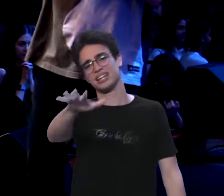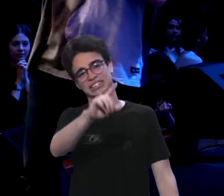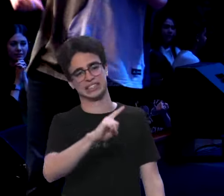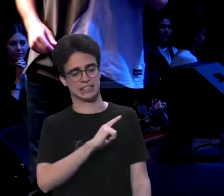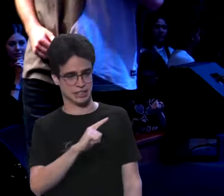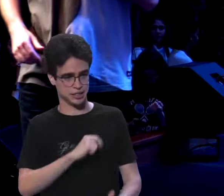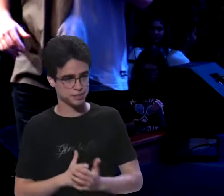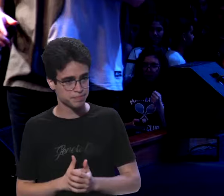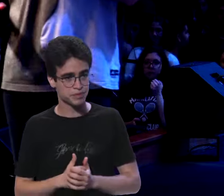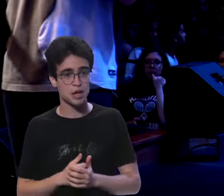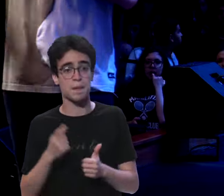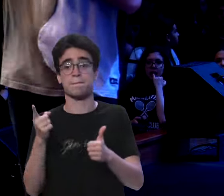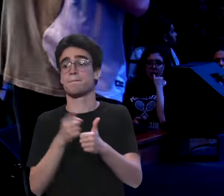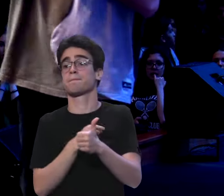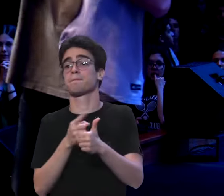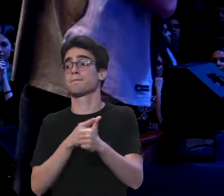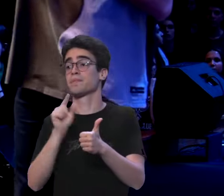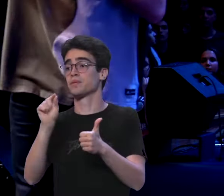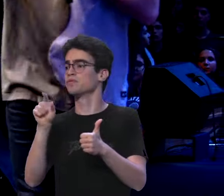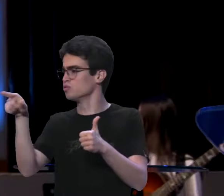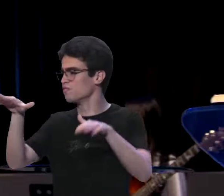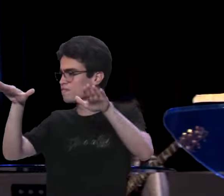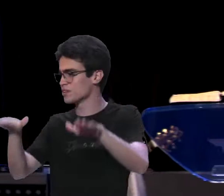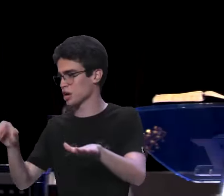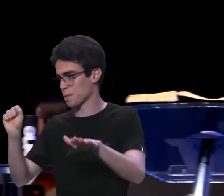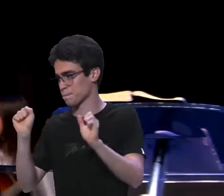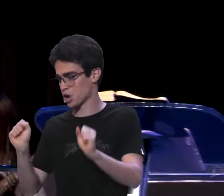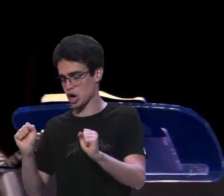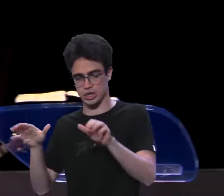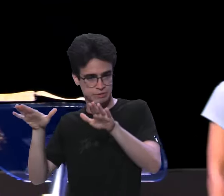Primeiro motivo de oração que a gente vai fazer, pode ficar onde você está mesmo,